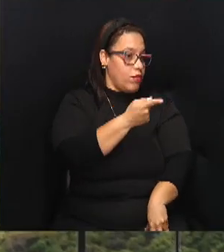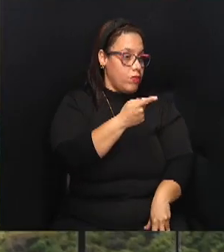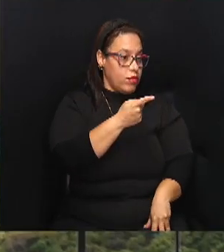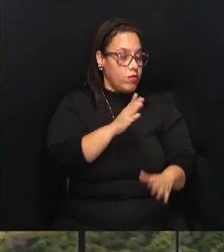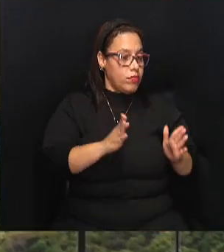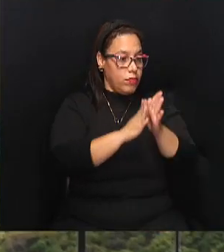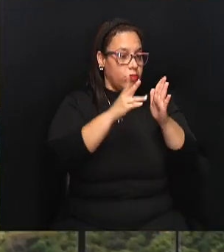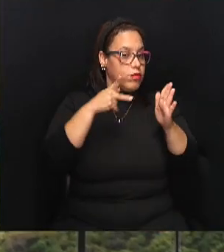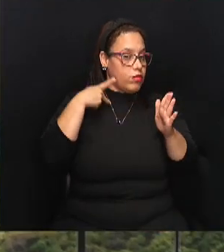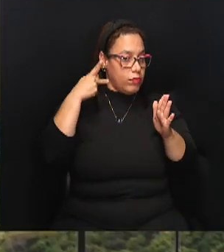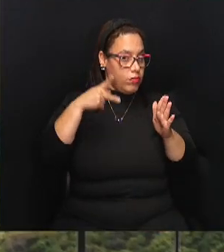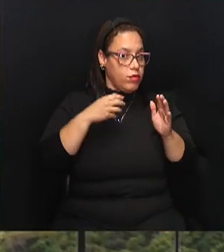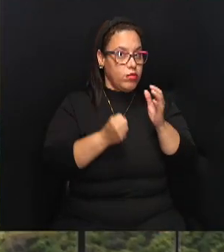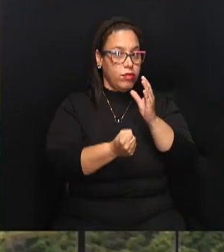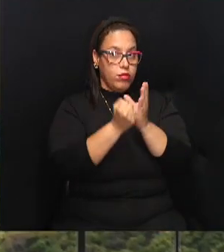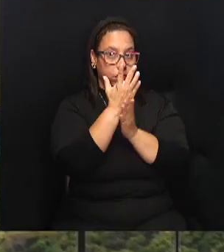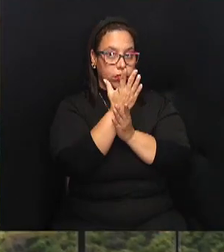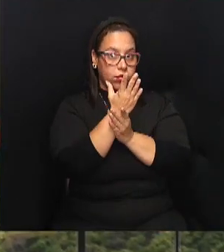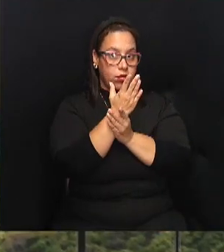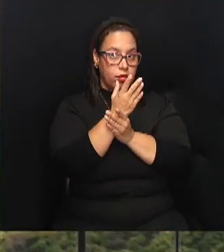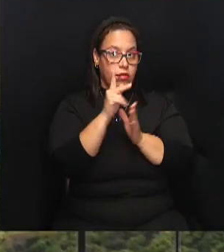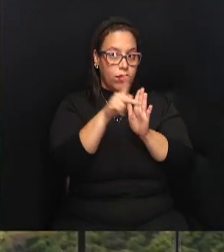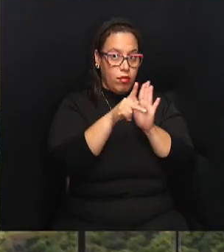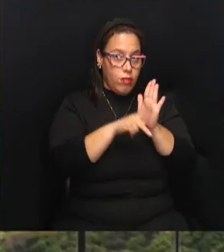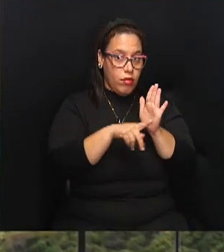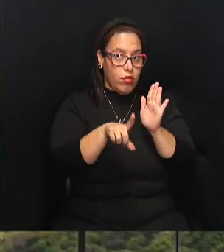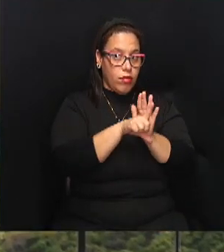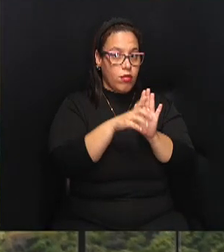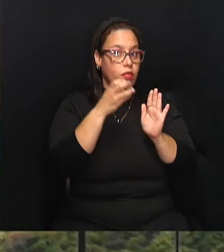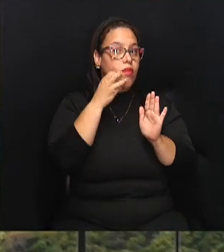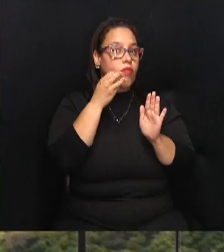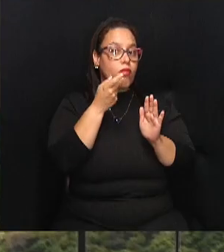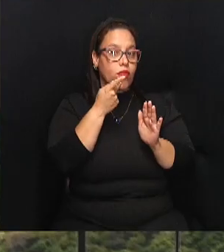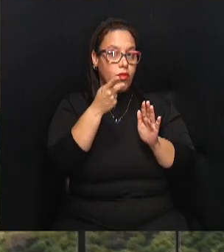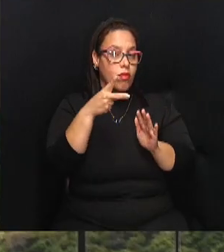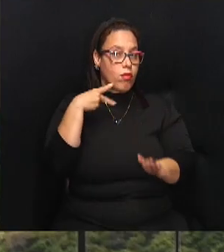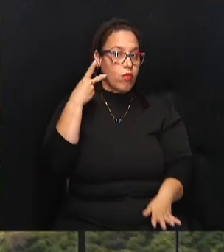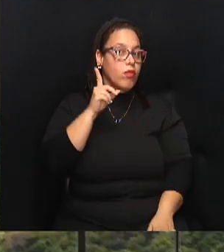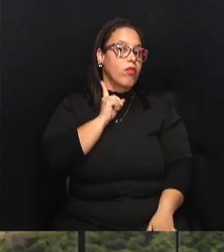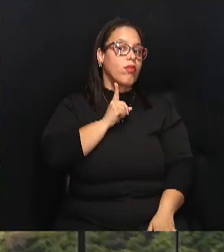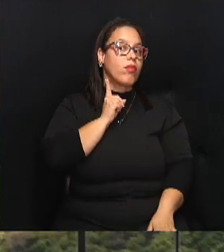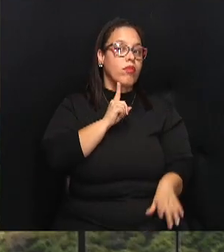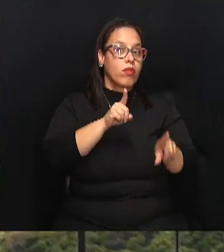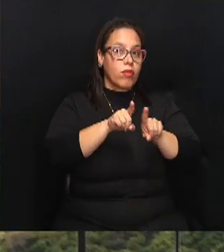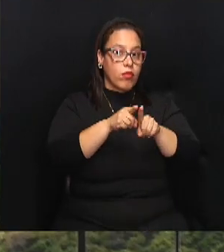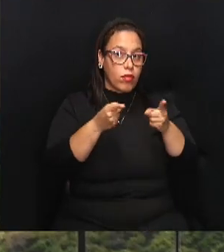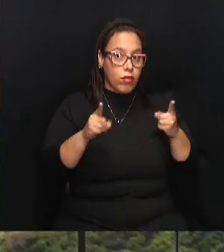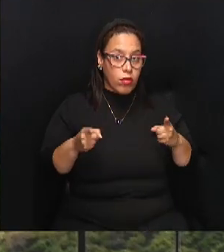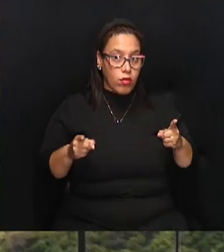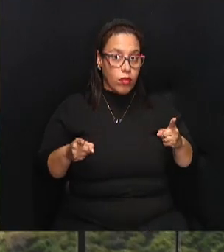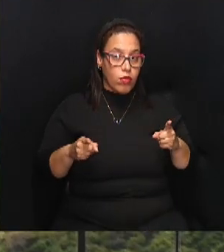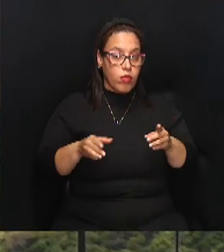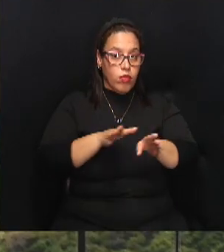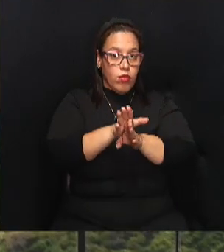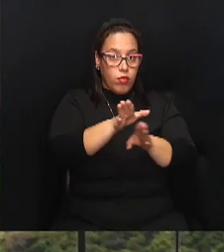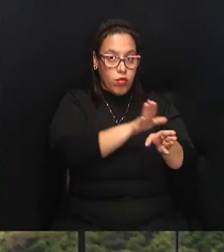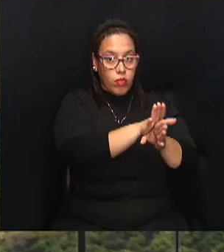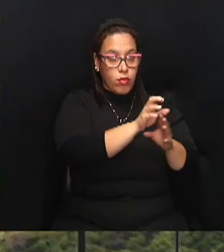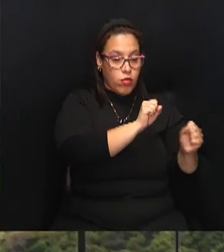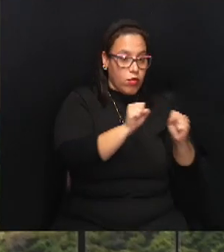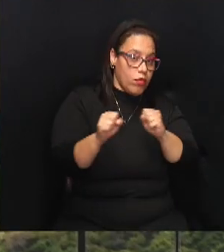frente parlamentar que foi criada, tem um projeto de lei que o Igor citou aqui, do vereador Mineiro do Espetinho, tem indicações ao